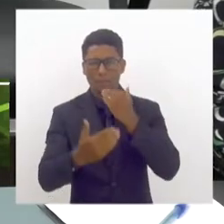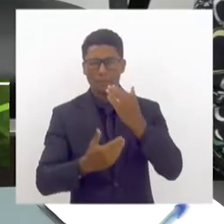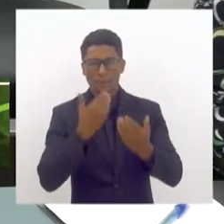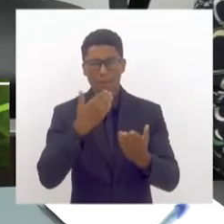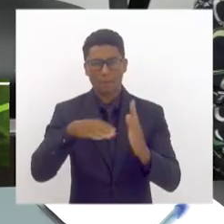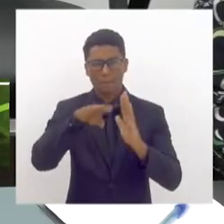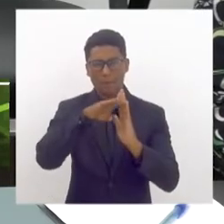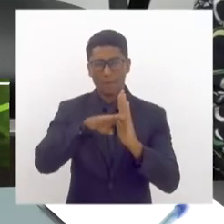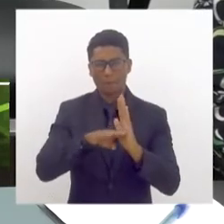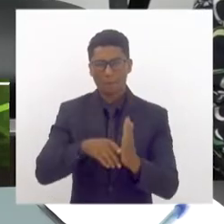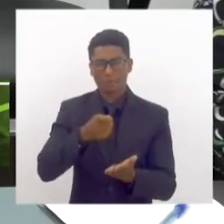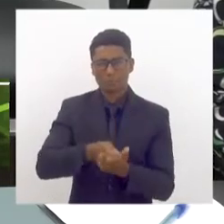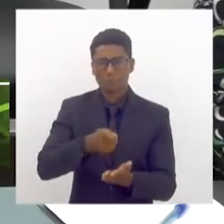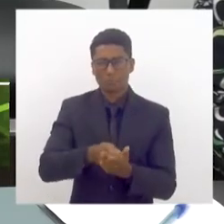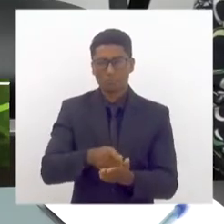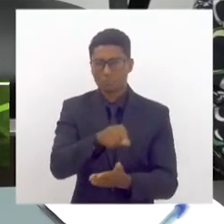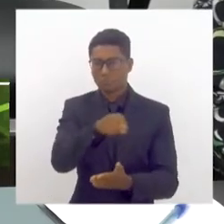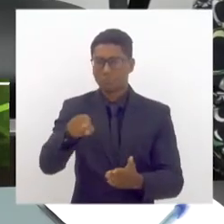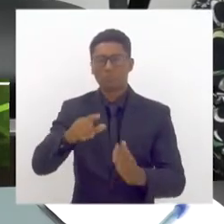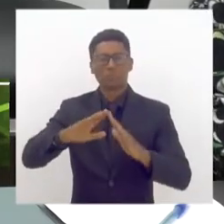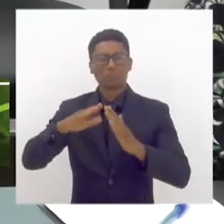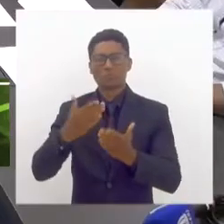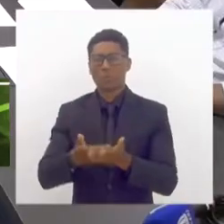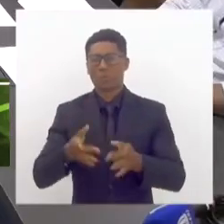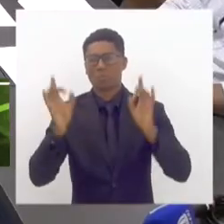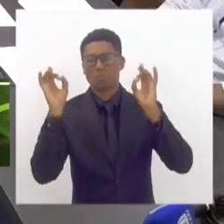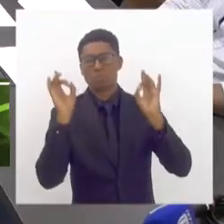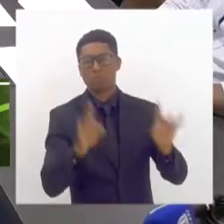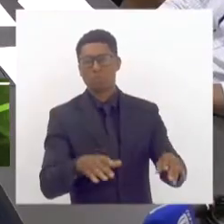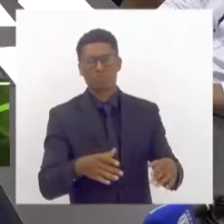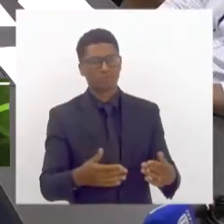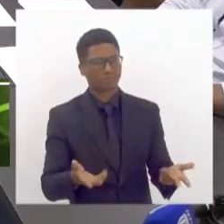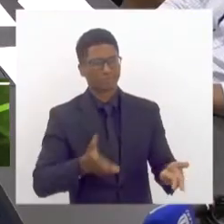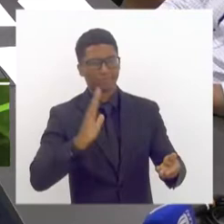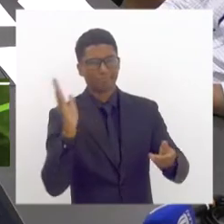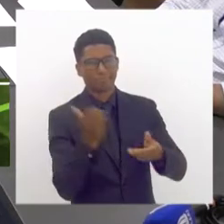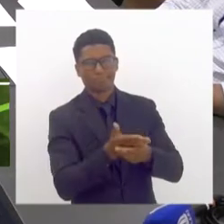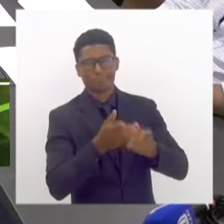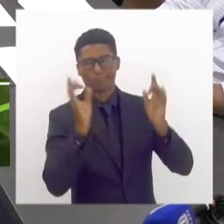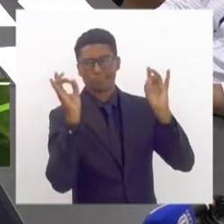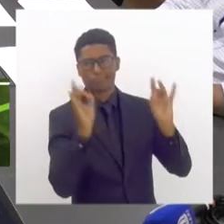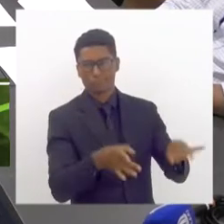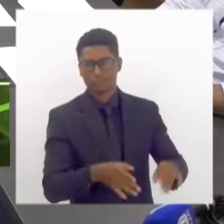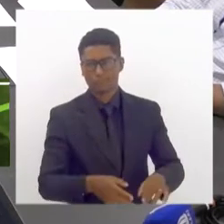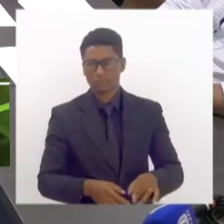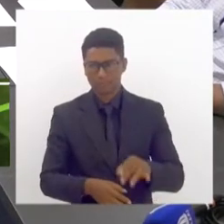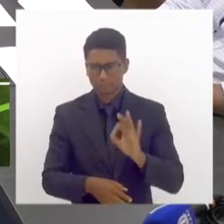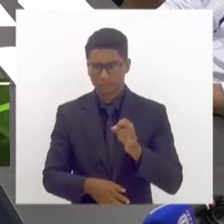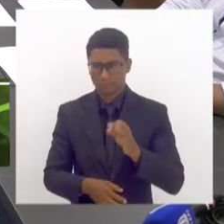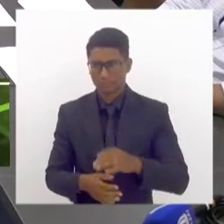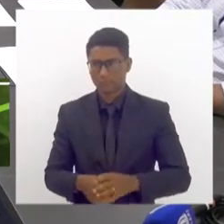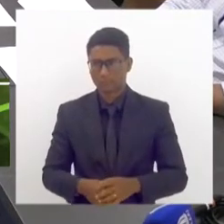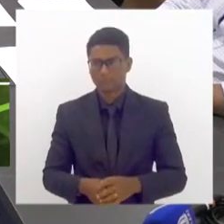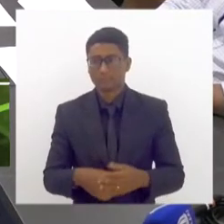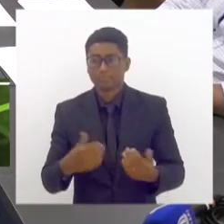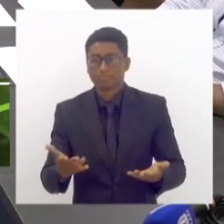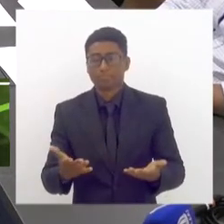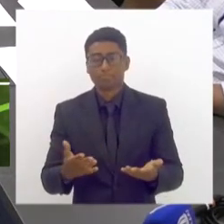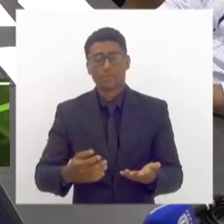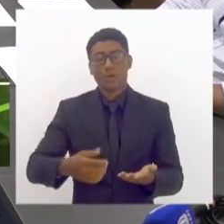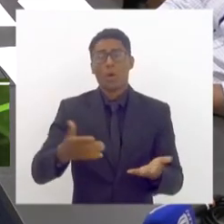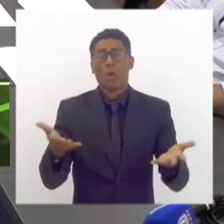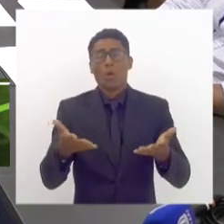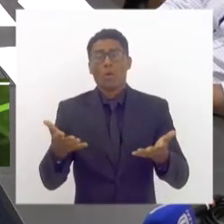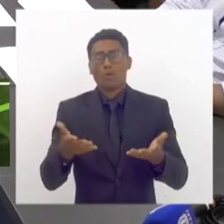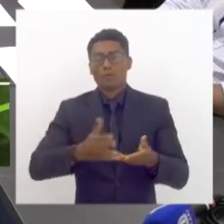as escolas simplesmente abandonaram os processos. Foi isso esse ano, né? E a gente está com 20 processos